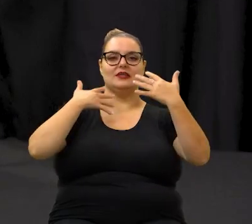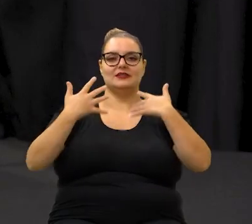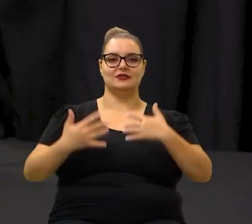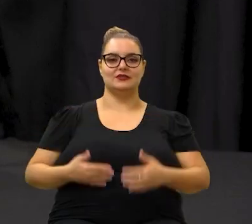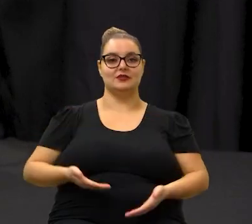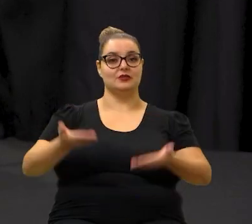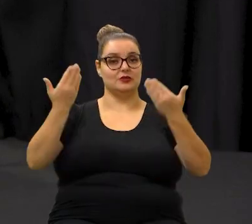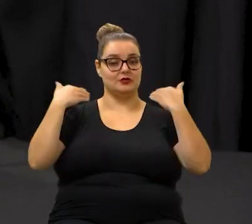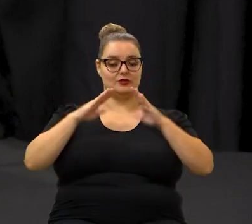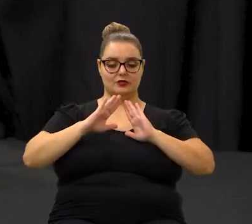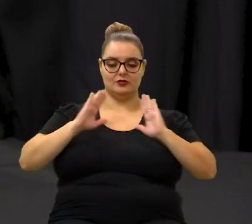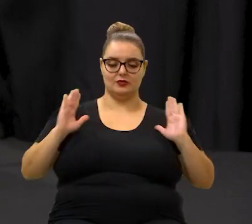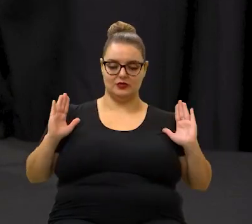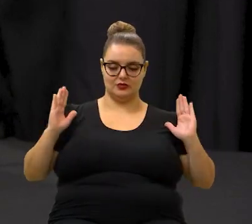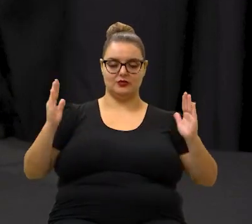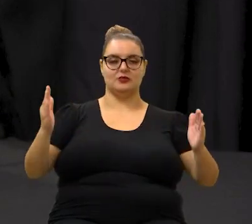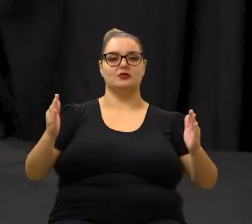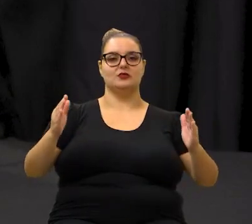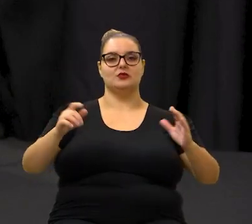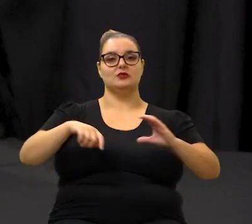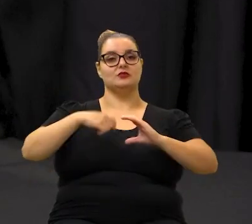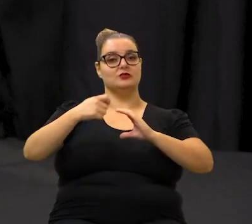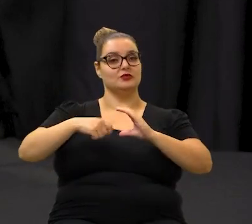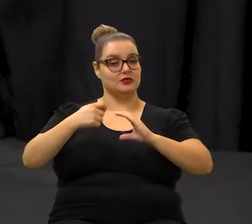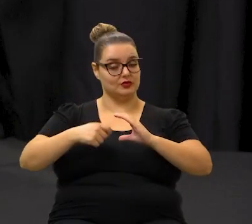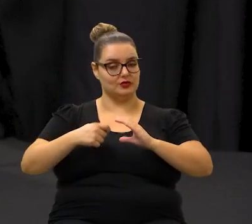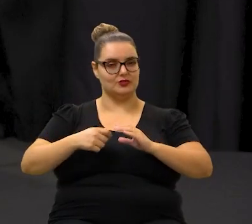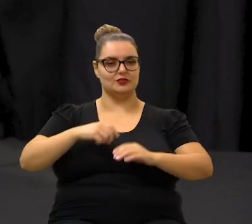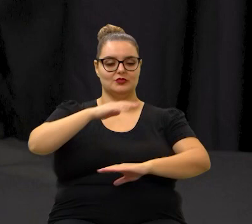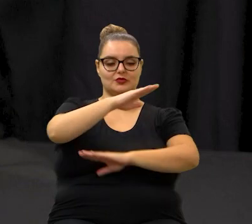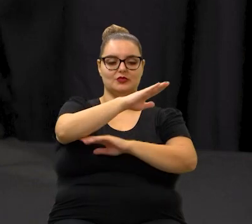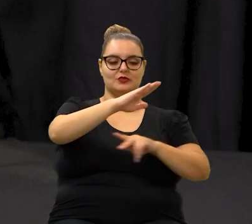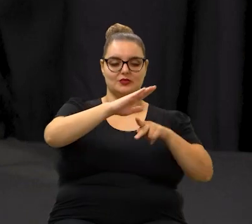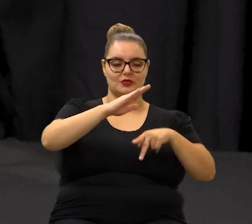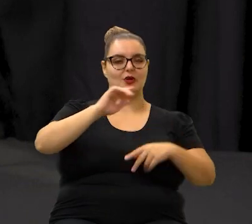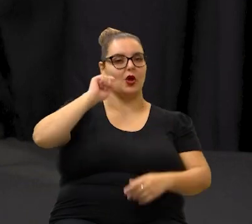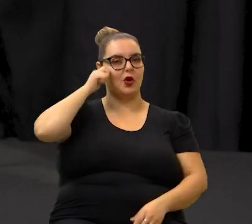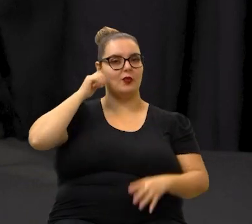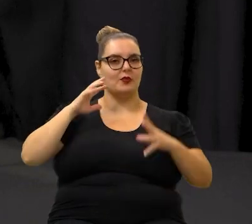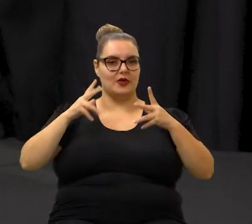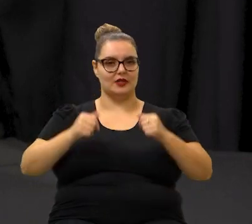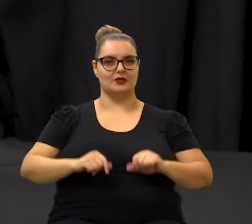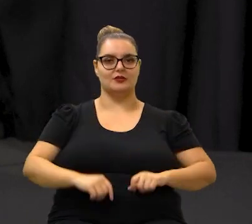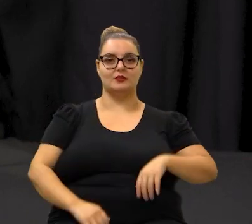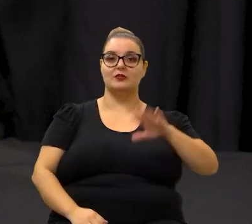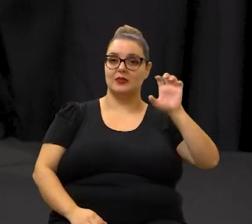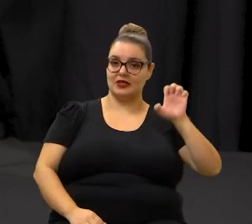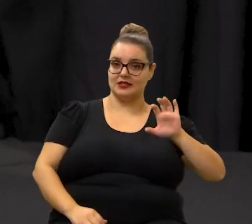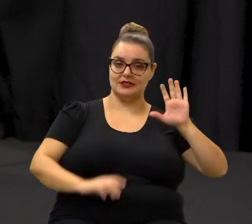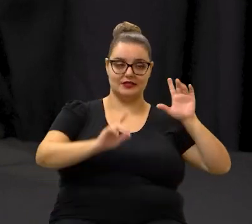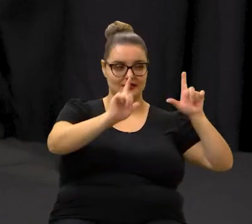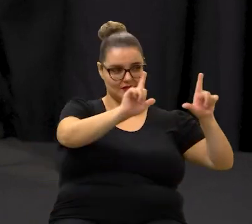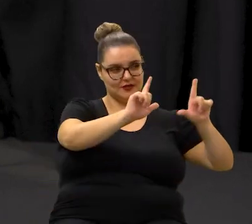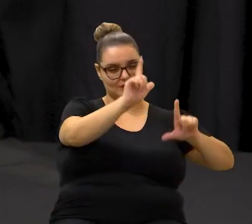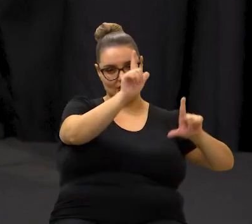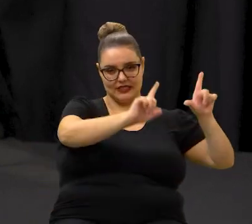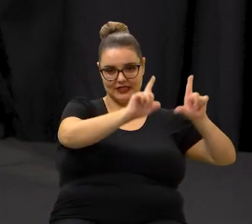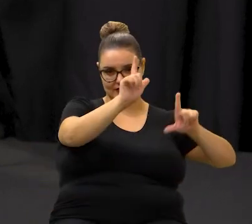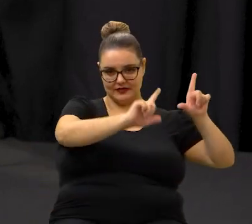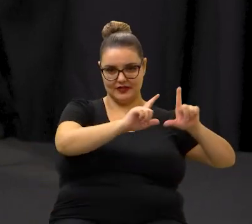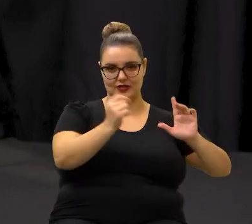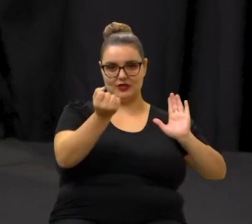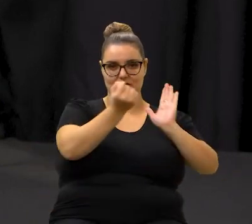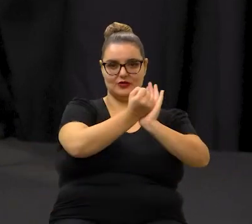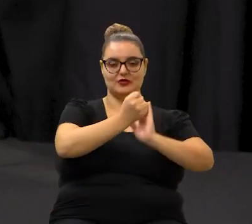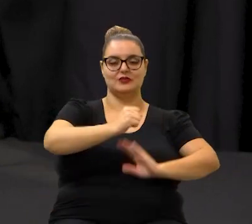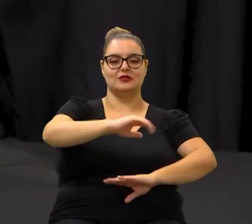fundo nós temos aqui olha o estúdio do na casa do povo que é todo em Preto à minha esquerda uma TV com logotipo na casa do Povo